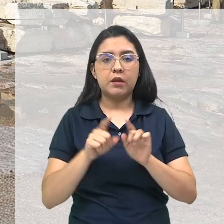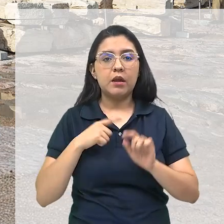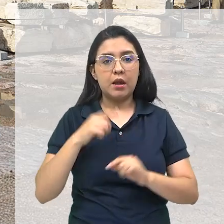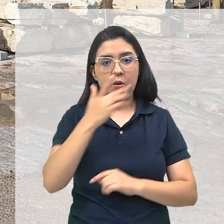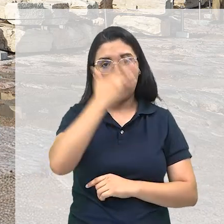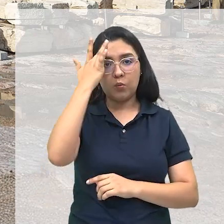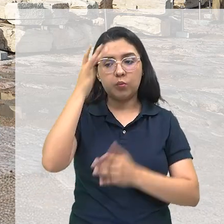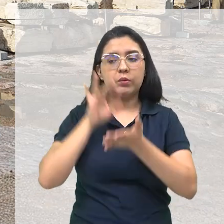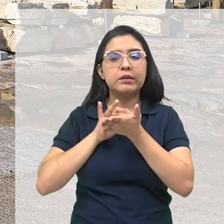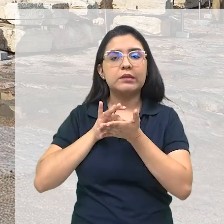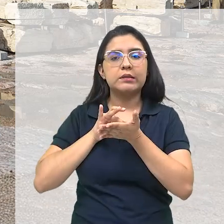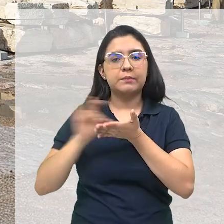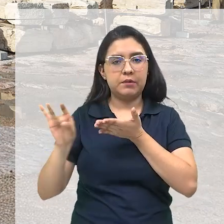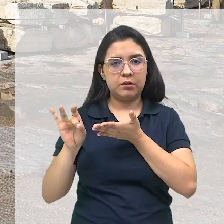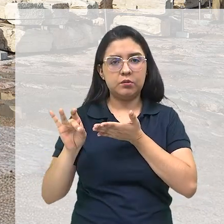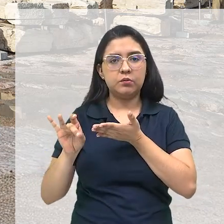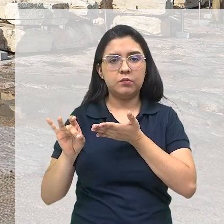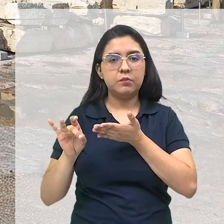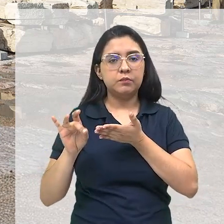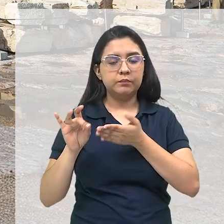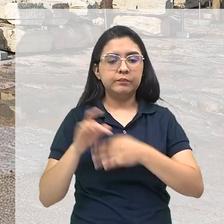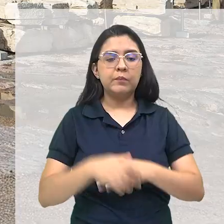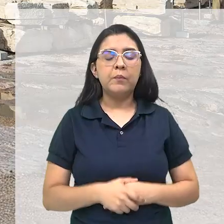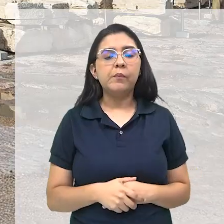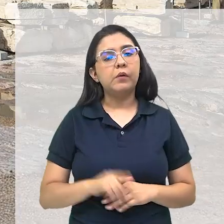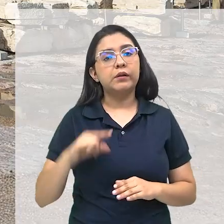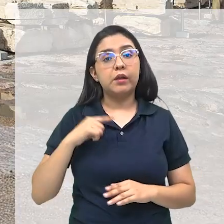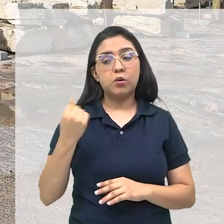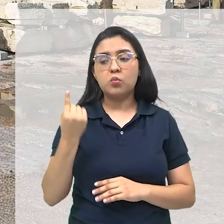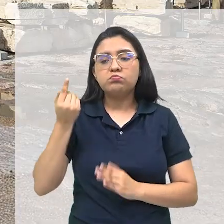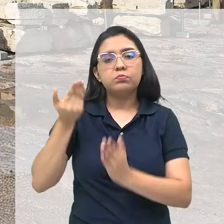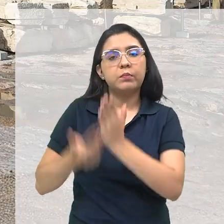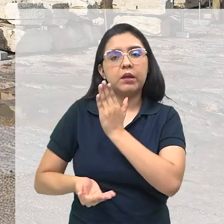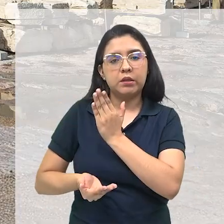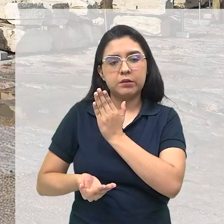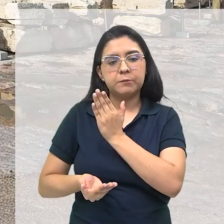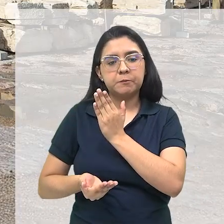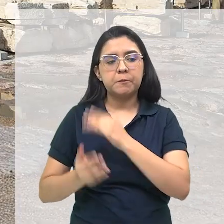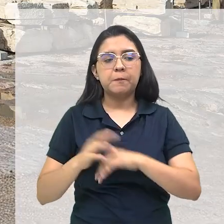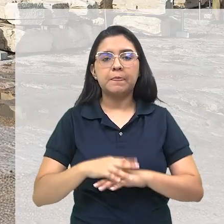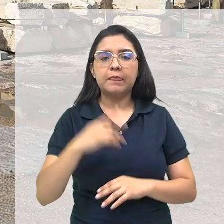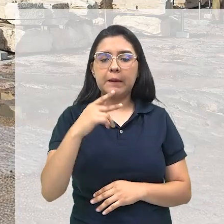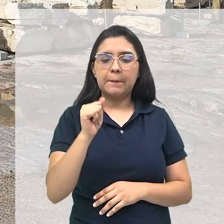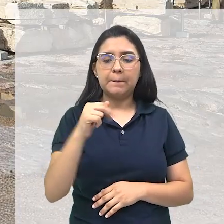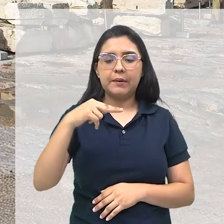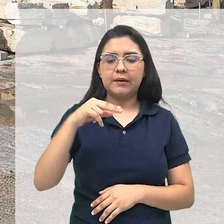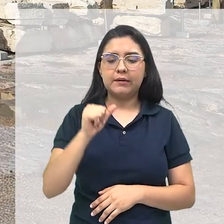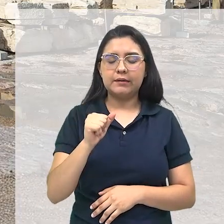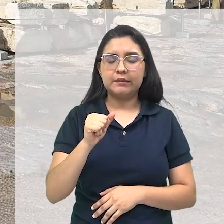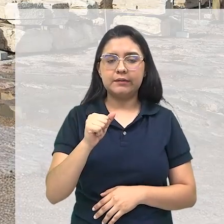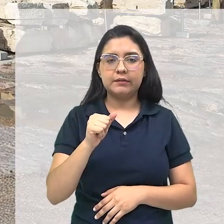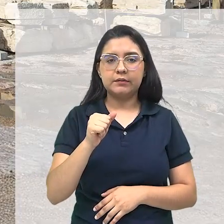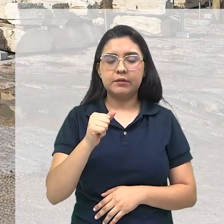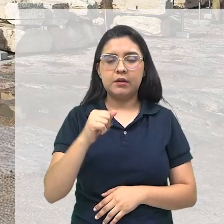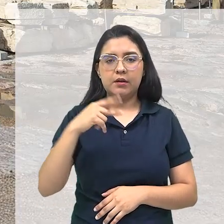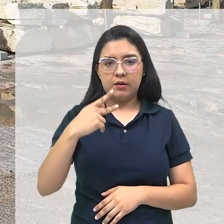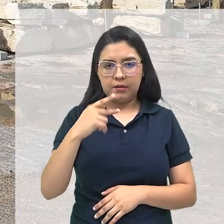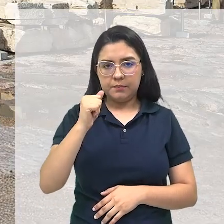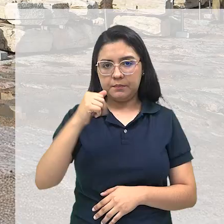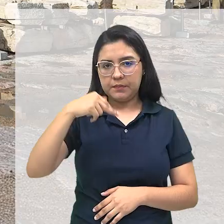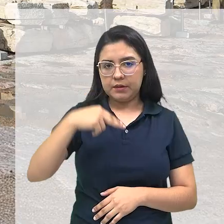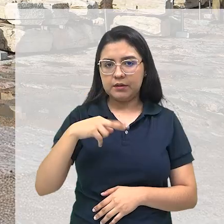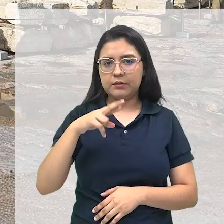socar, até que um viesse a ser derrotado. E aí, no caso do pancrácio, eles enrolavam a mão com um